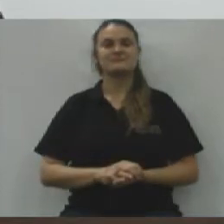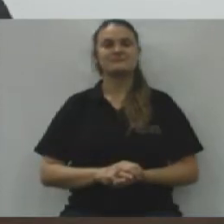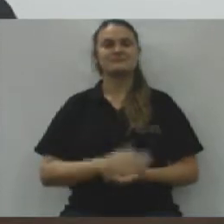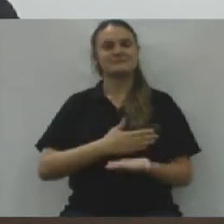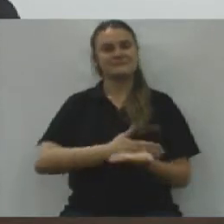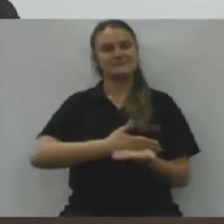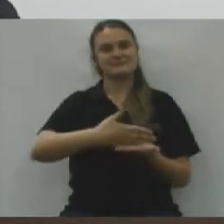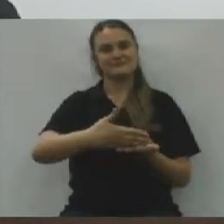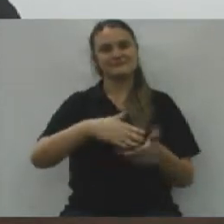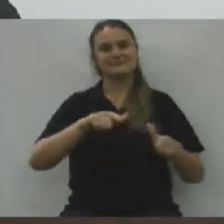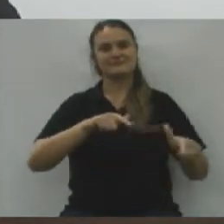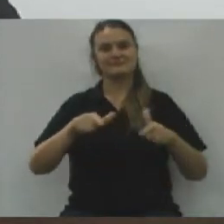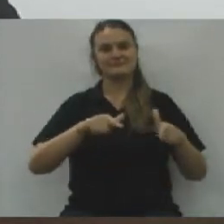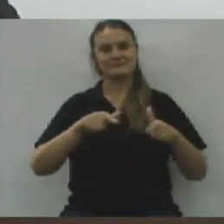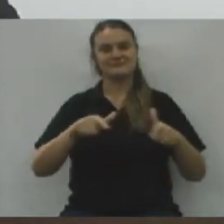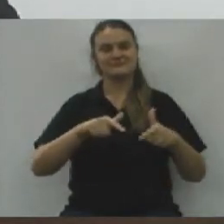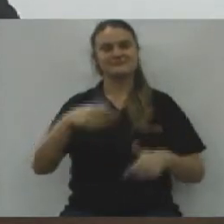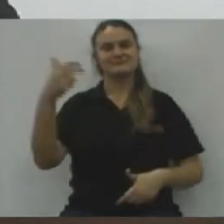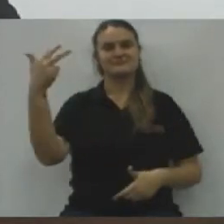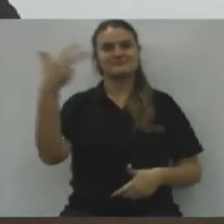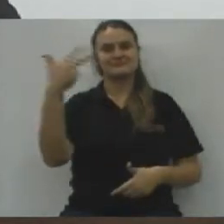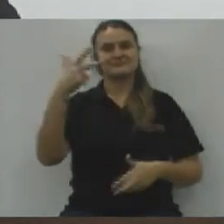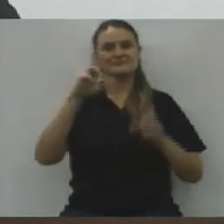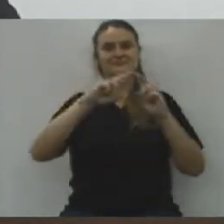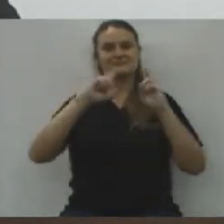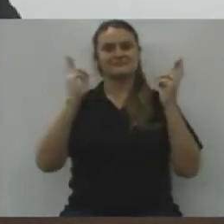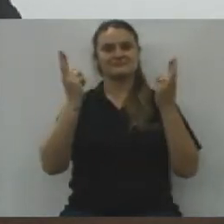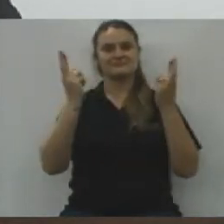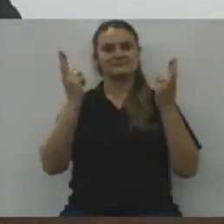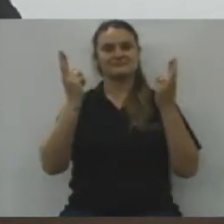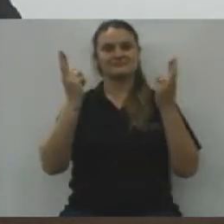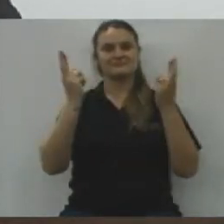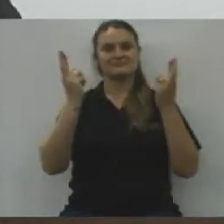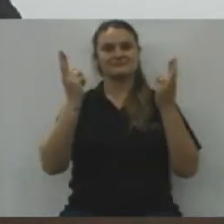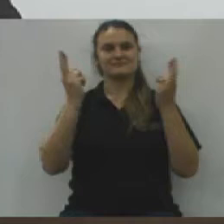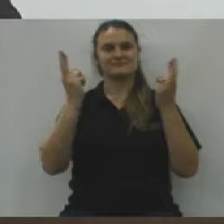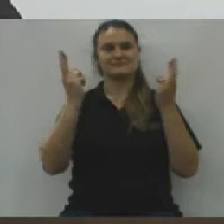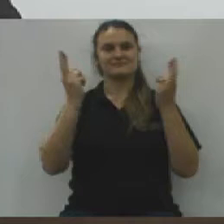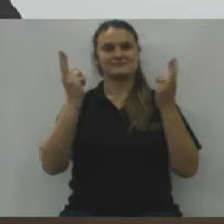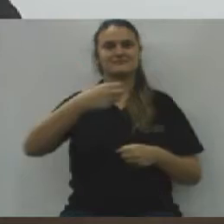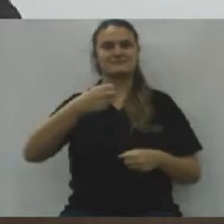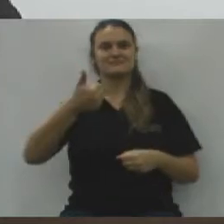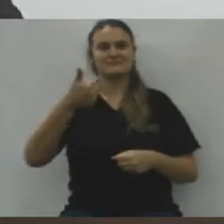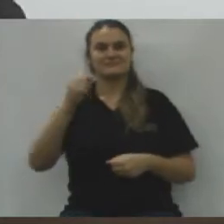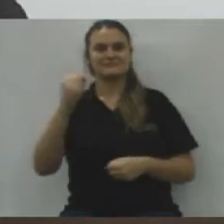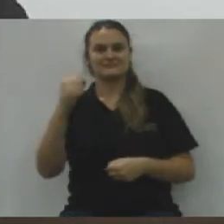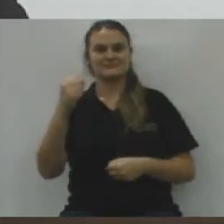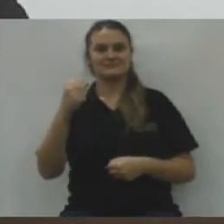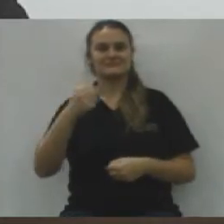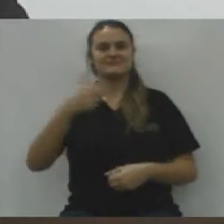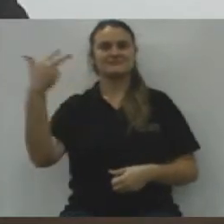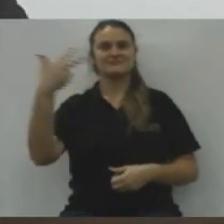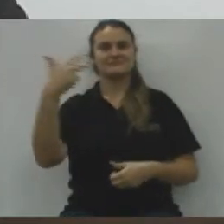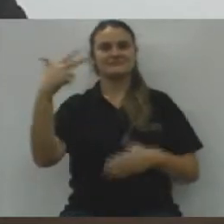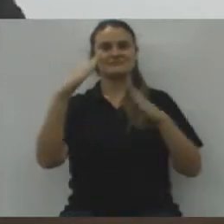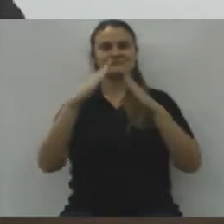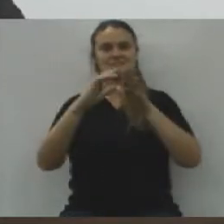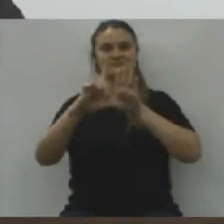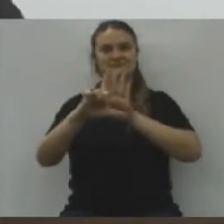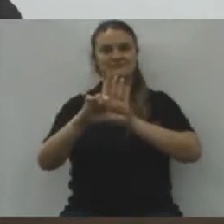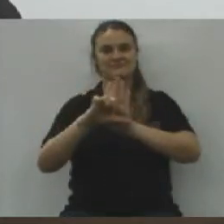Declaro abertos os trabalhos da 3ª reunião ordinária do exercício da